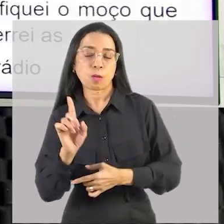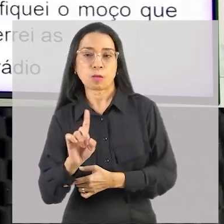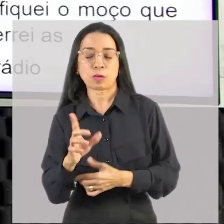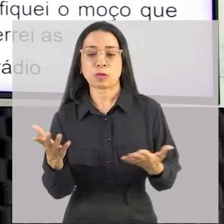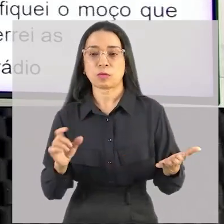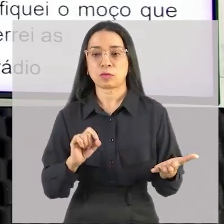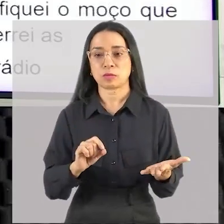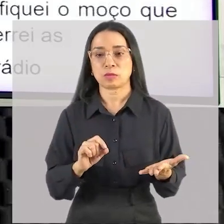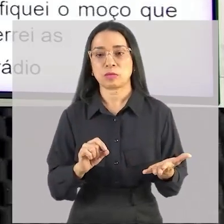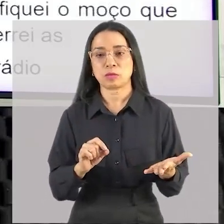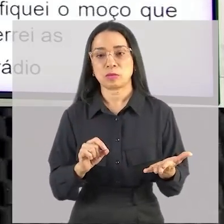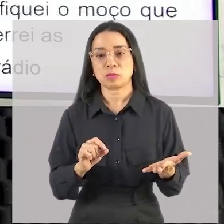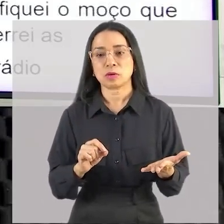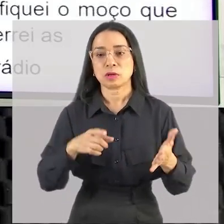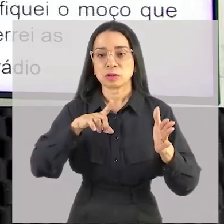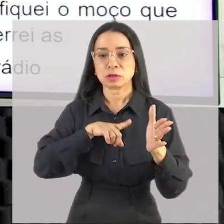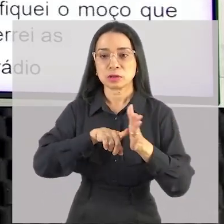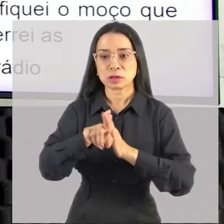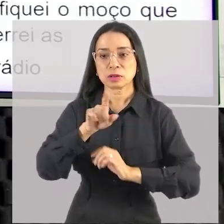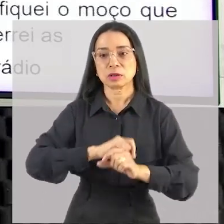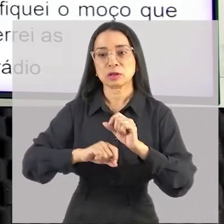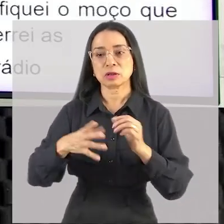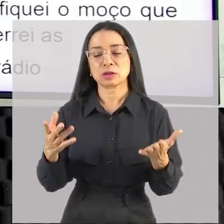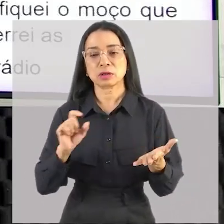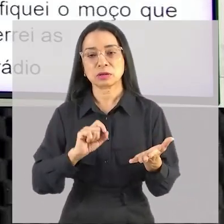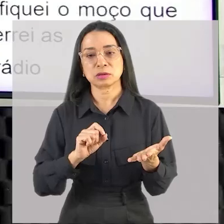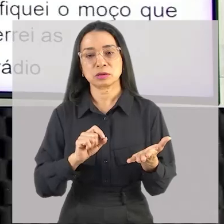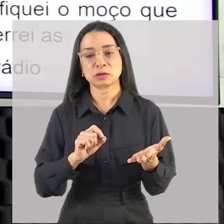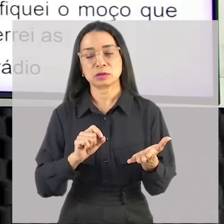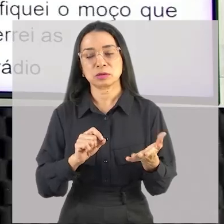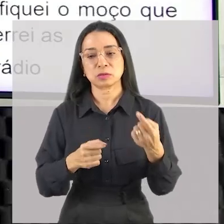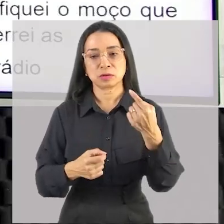certo? Essa questão aqui é